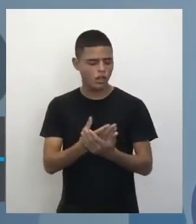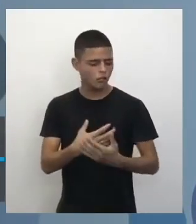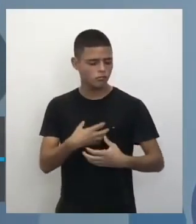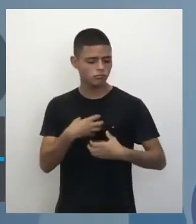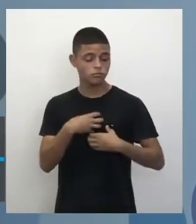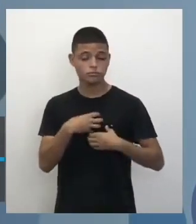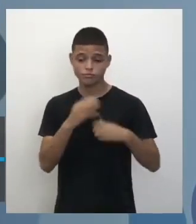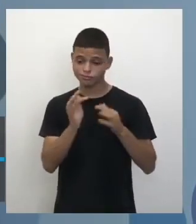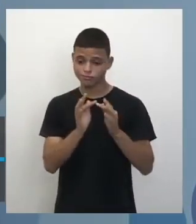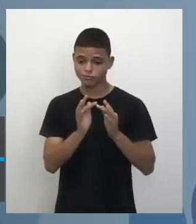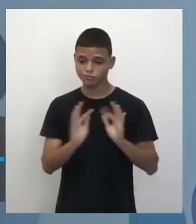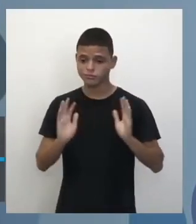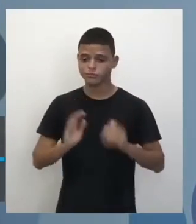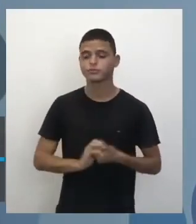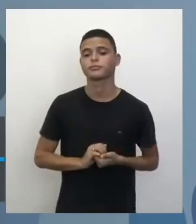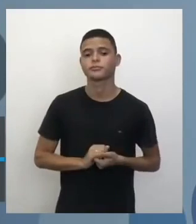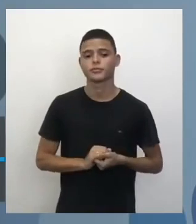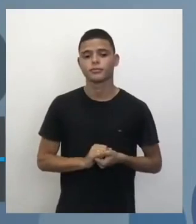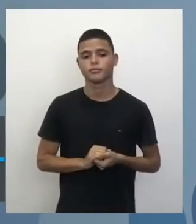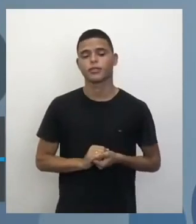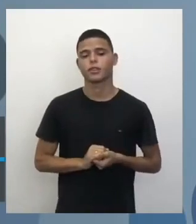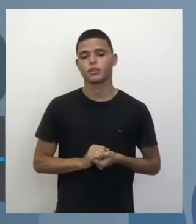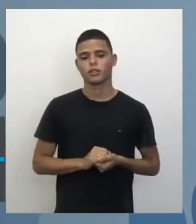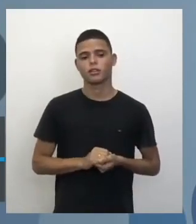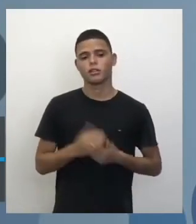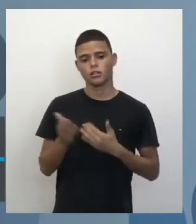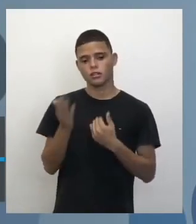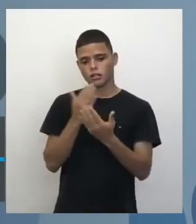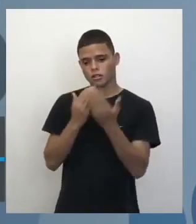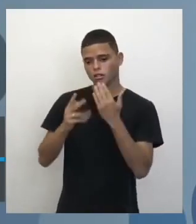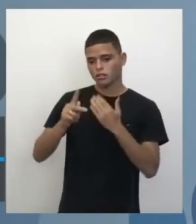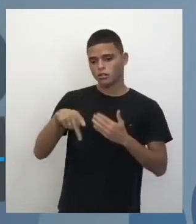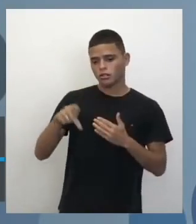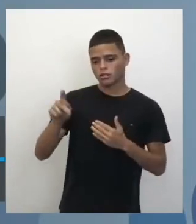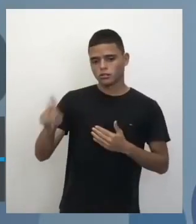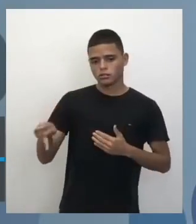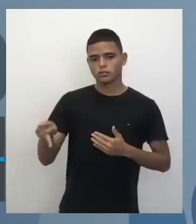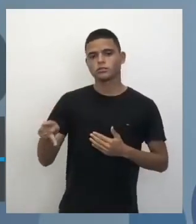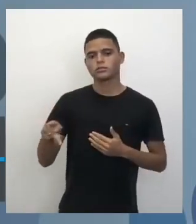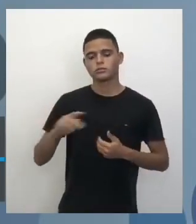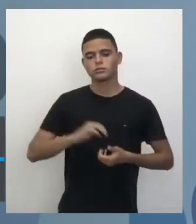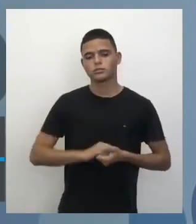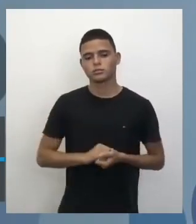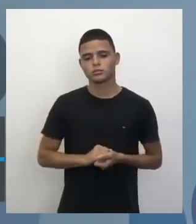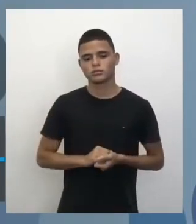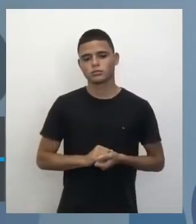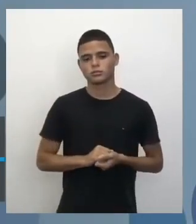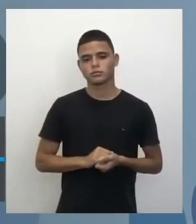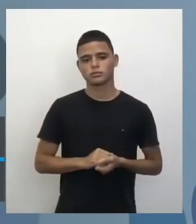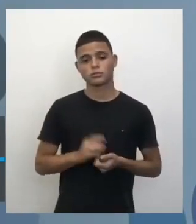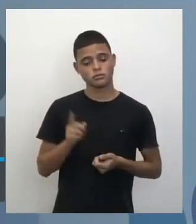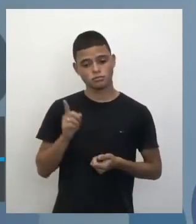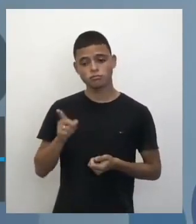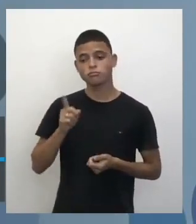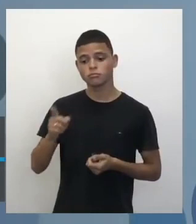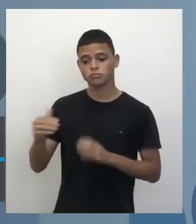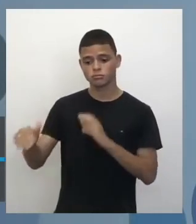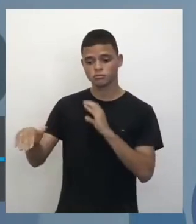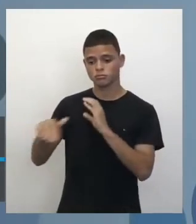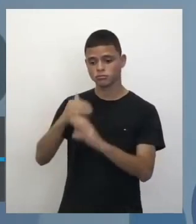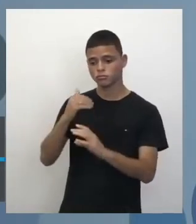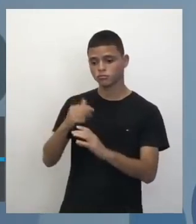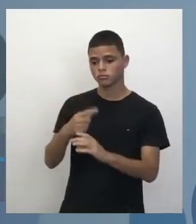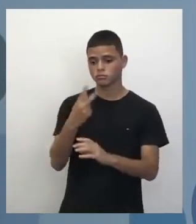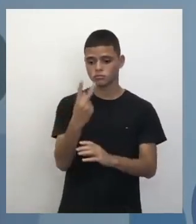sobre emoções e sentimentos. E eu conversei com um professor e ele me mandou